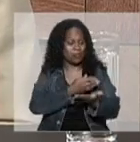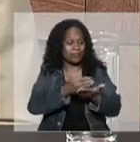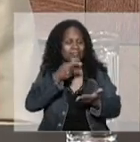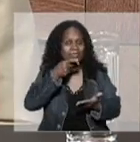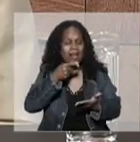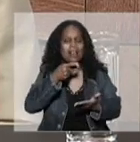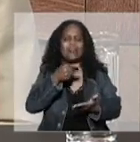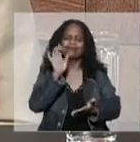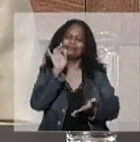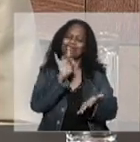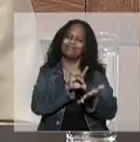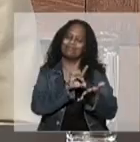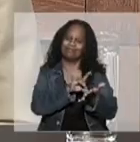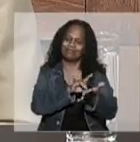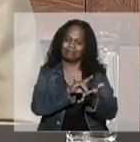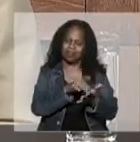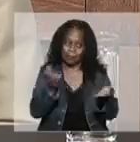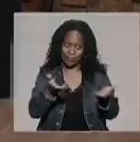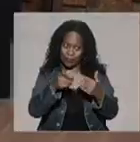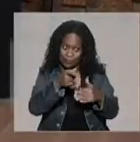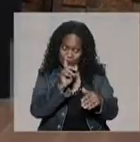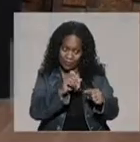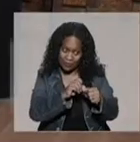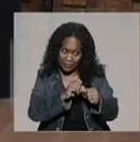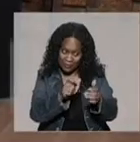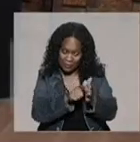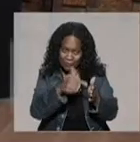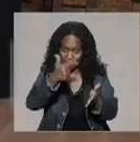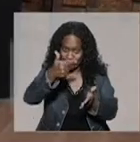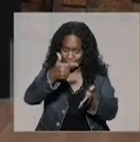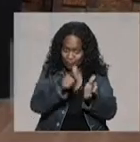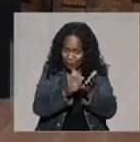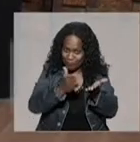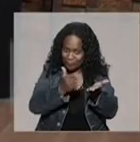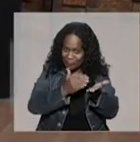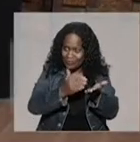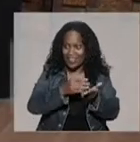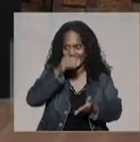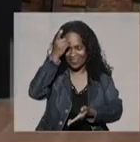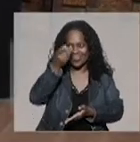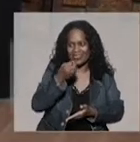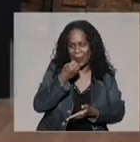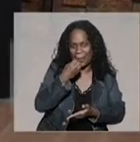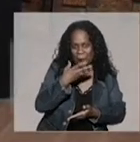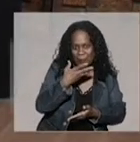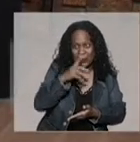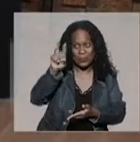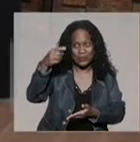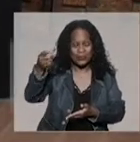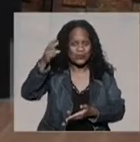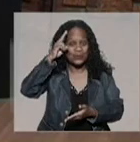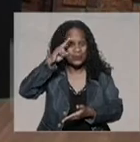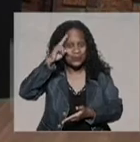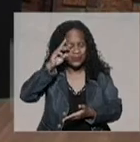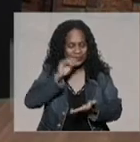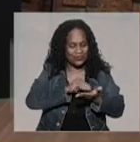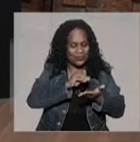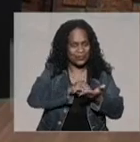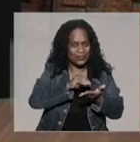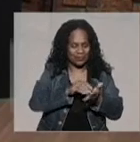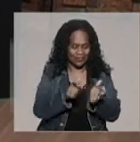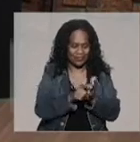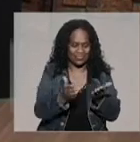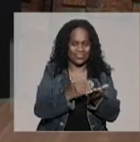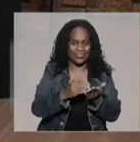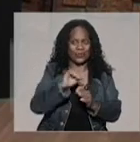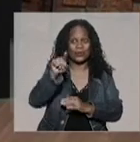conta eu me lembro. Isso. Aí você está catalogando para o segundo volume. Quem sabe, é uma ideia boa. As próximas histórias, não é? Não é? Acho que faltaram nesse